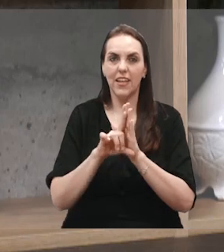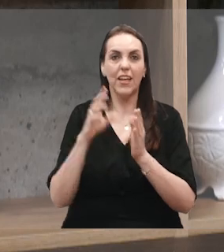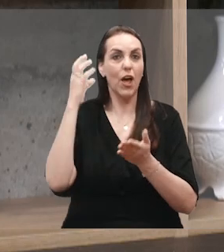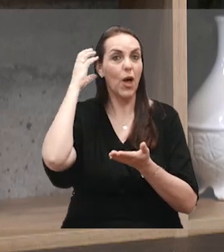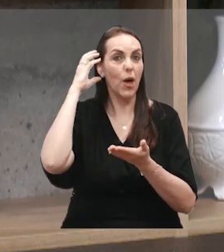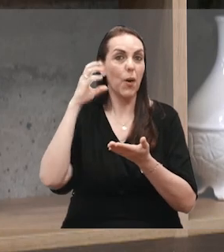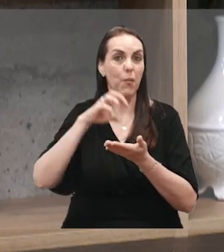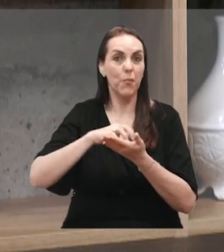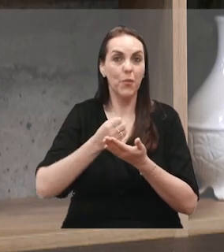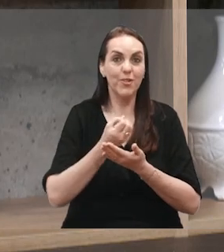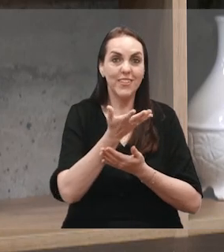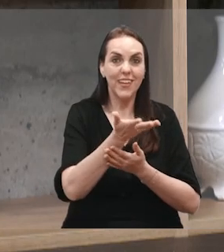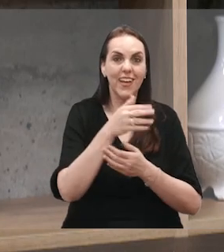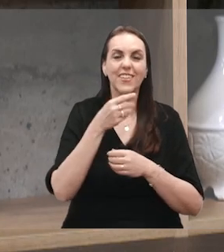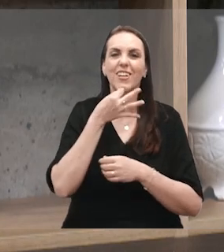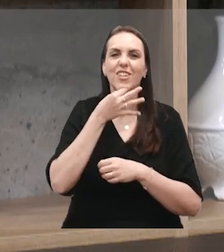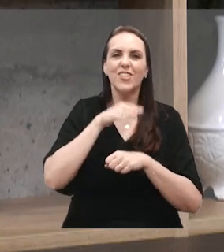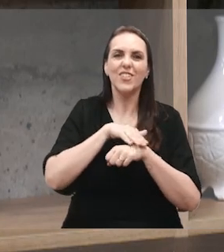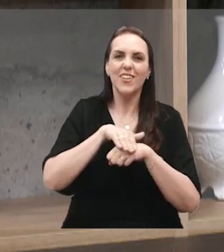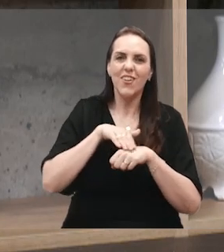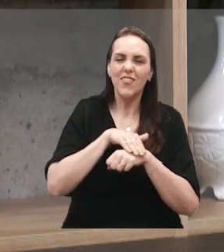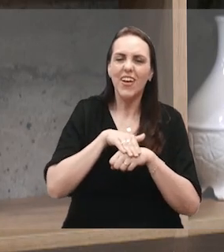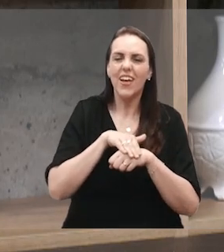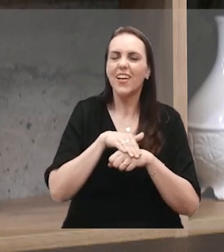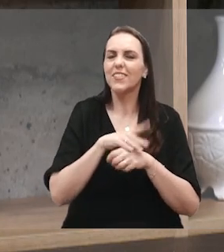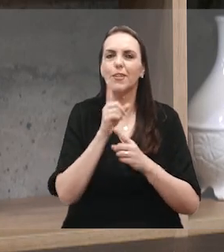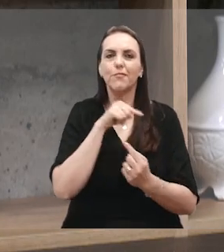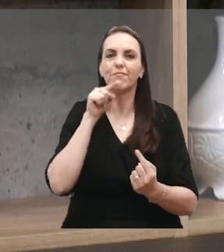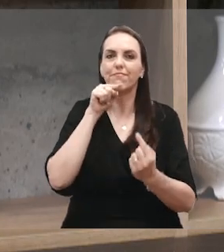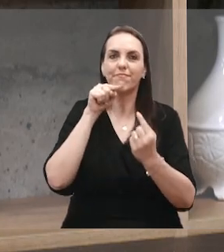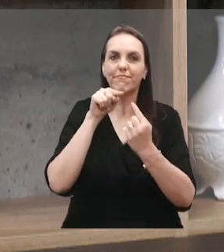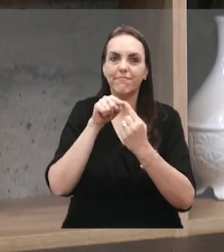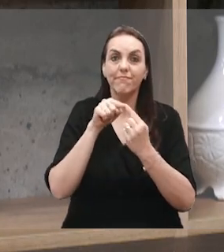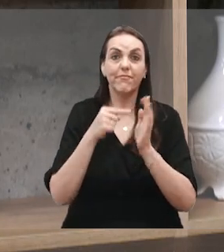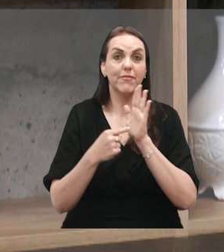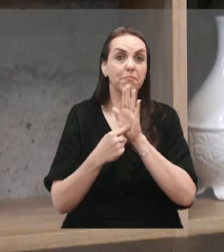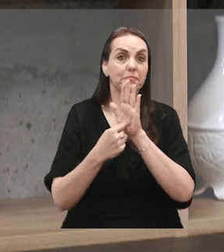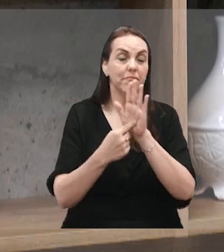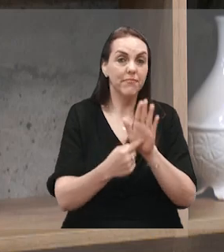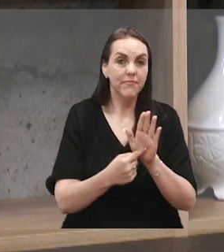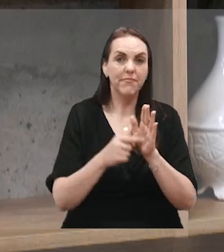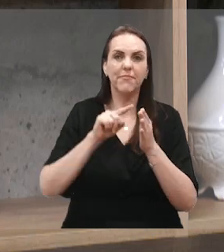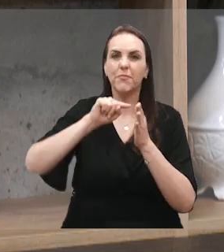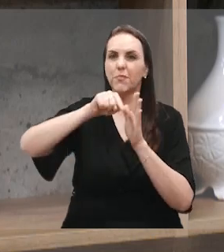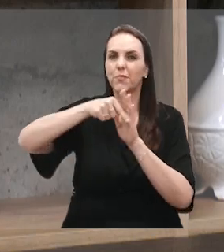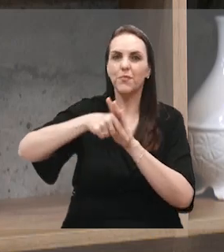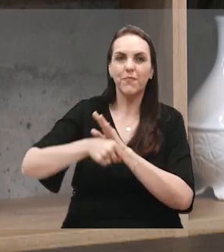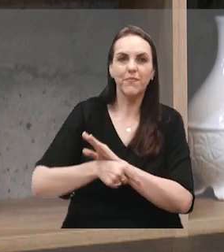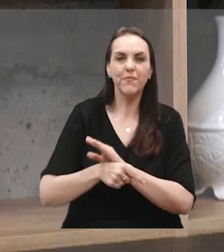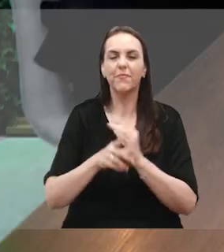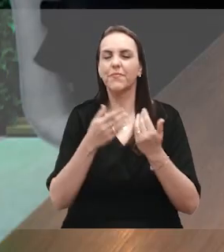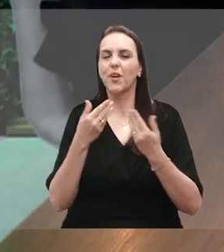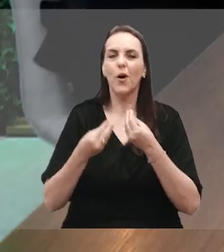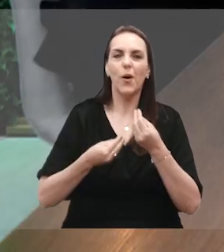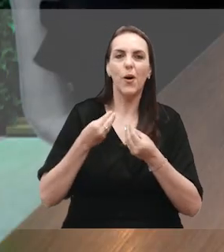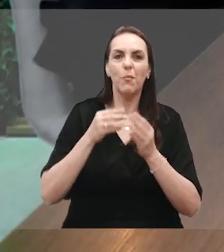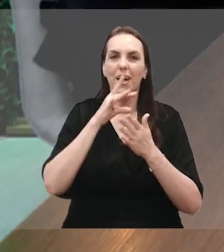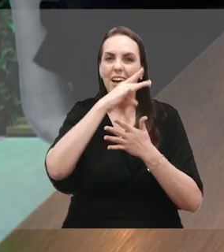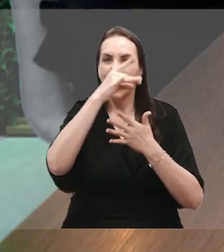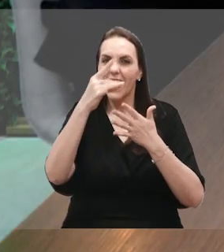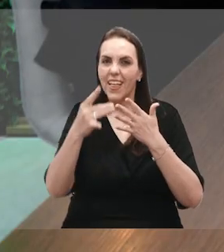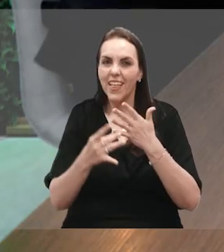podcast Caxias Conversa, com o propósito de apresentar e aprofundar os mandatos de cada um